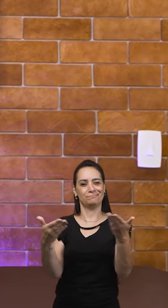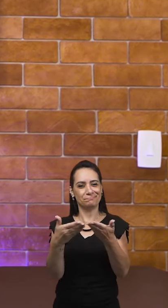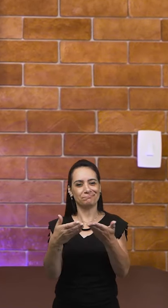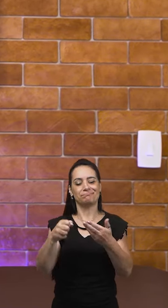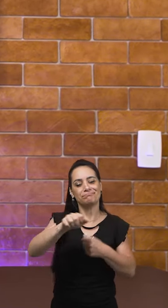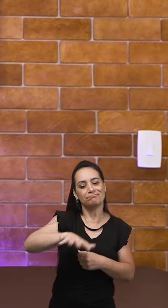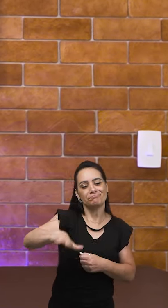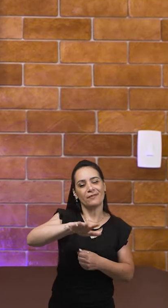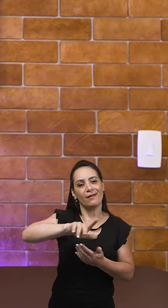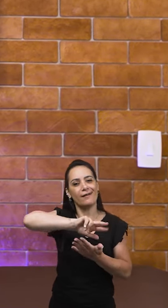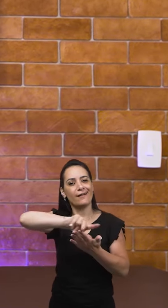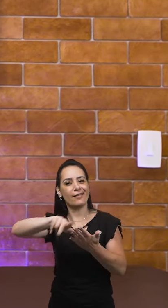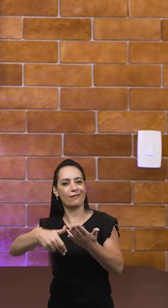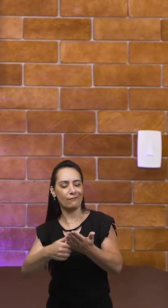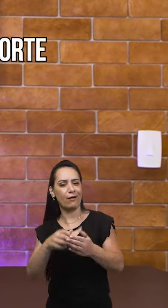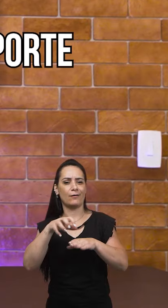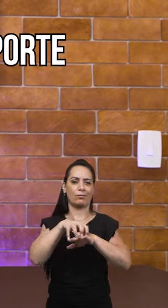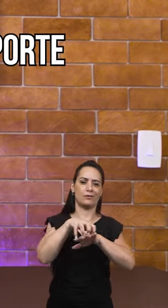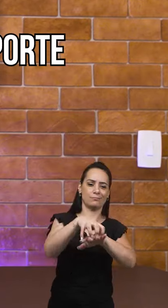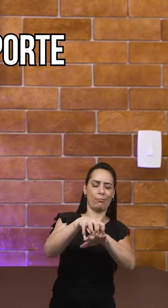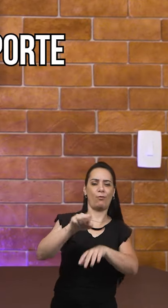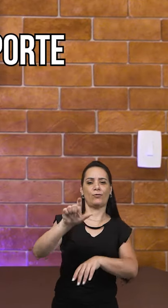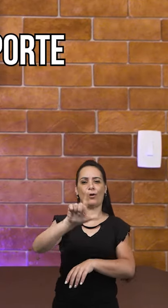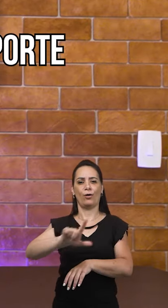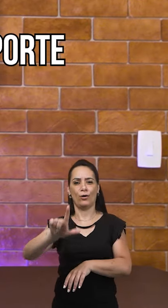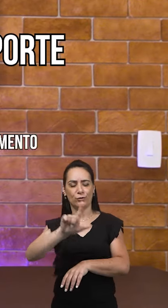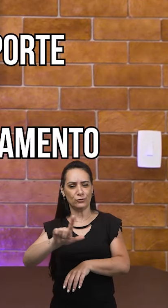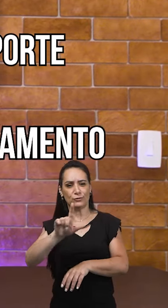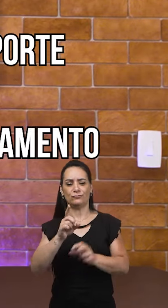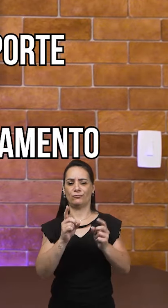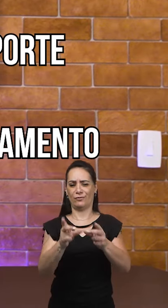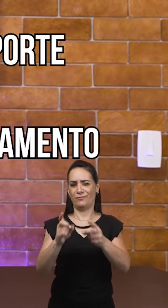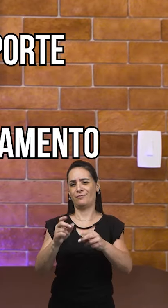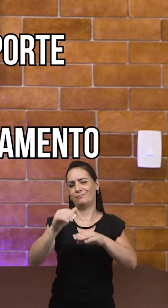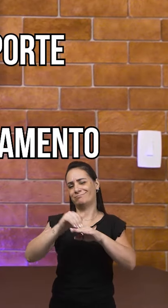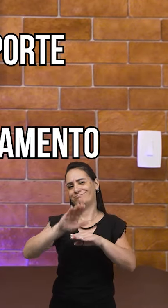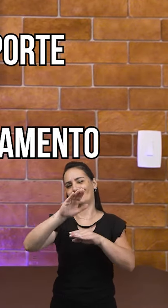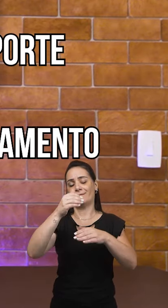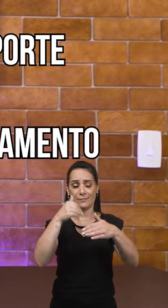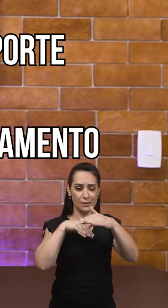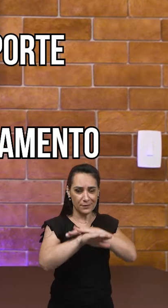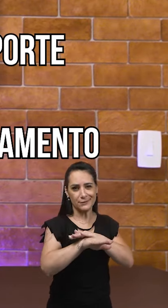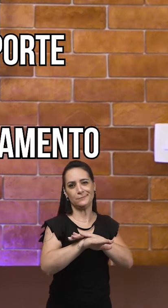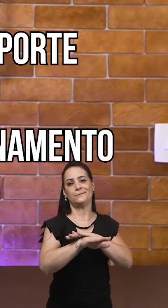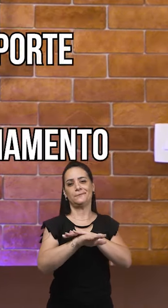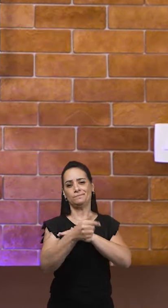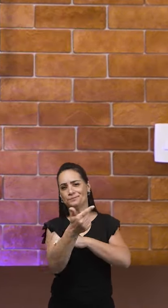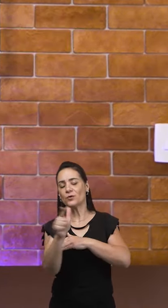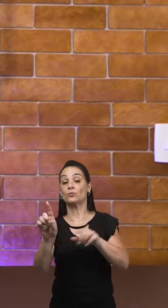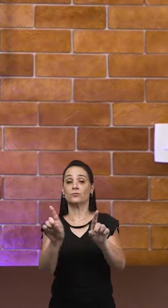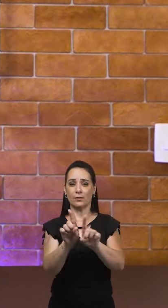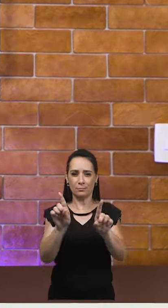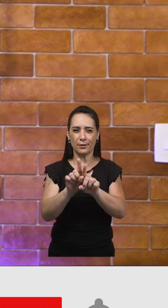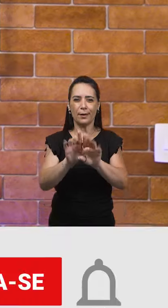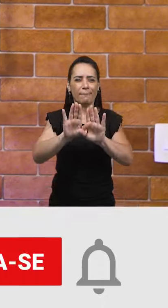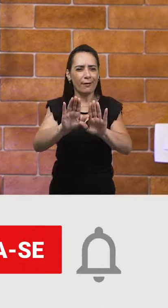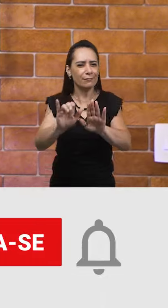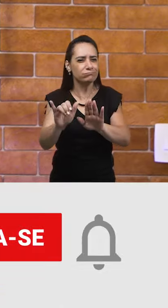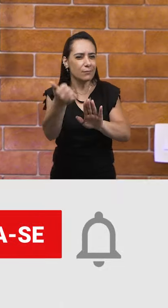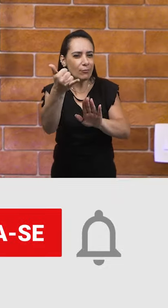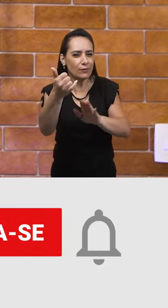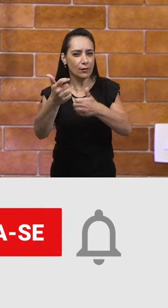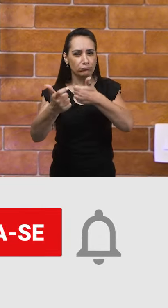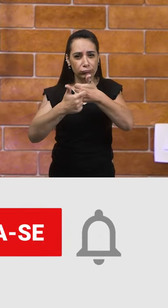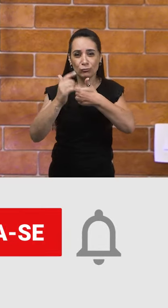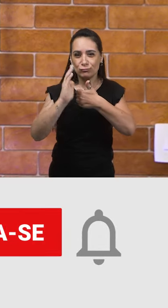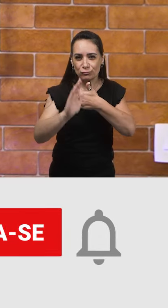para diversos setores como varejo, transporte, logística, armazenamento e por aí vai. E aproveitando, já deu seu